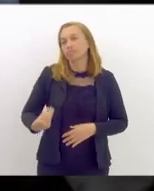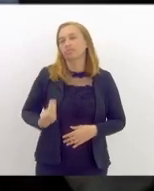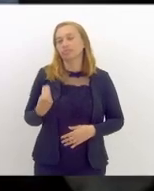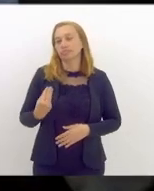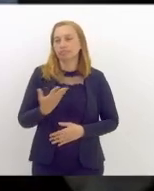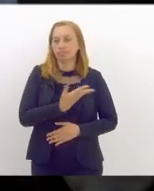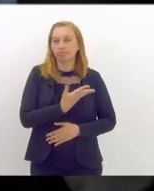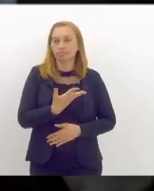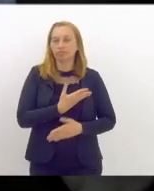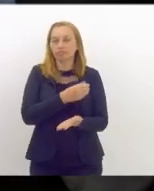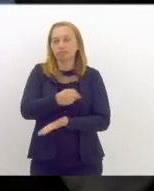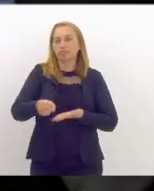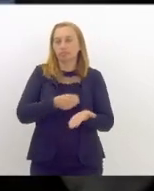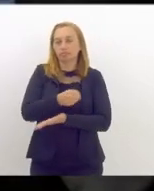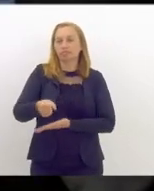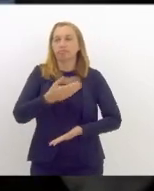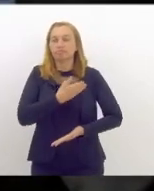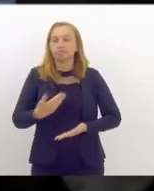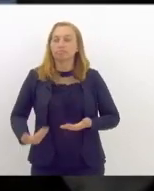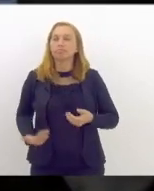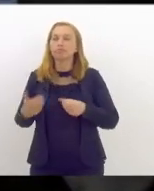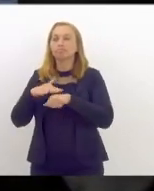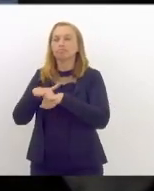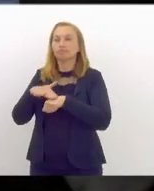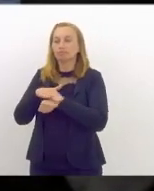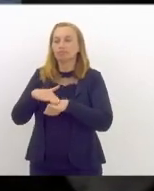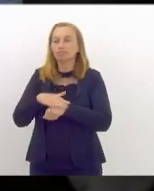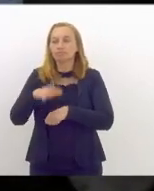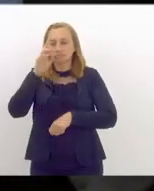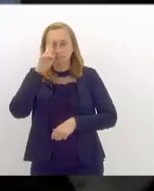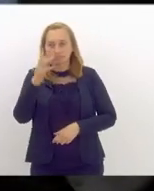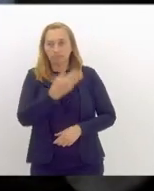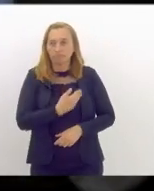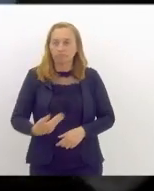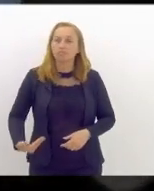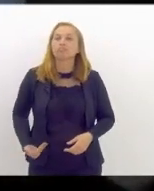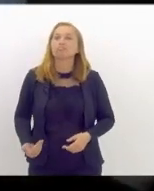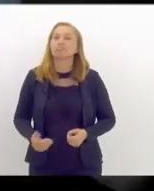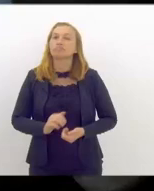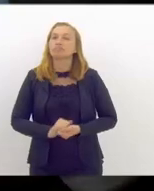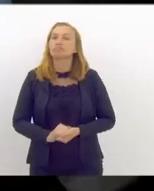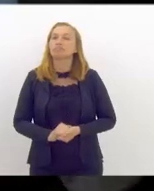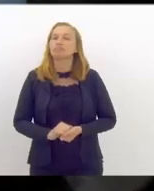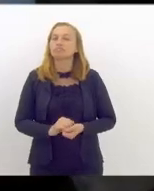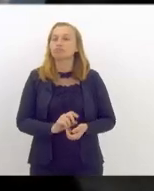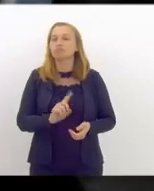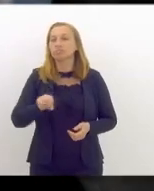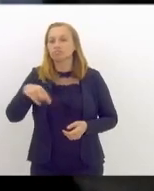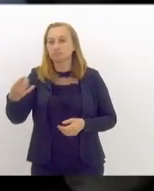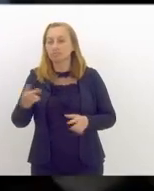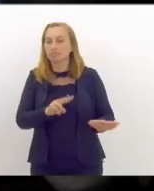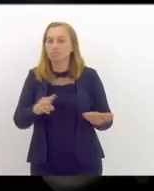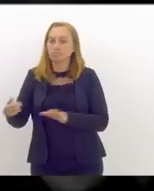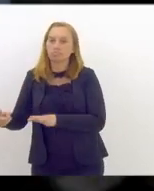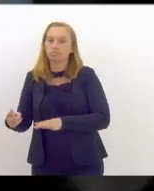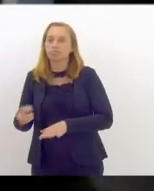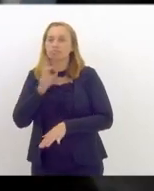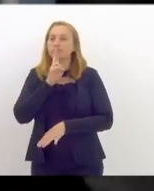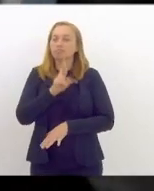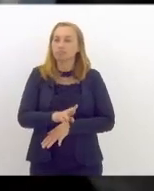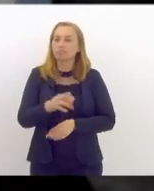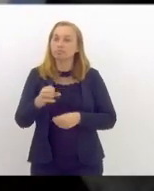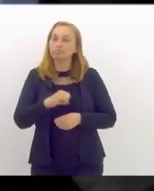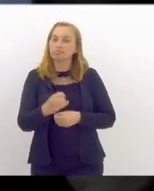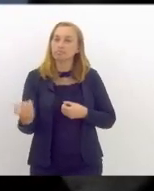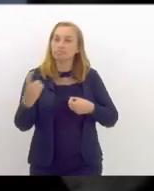dos companheiros da base do governo para conversarmos com o senhor Governador para termos a semana que vem uma posição definitiva Se